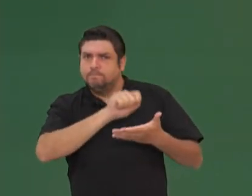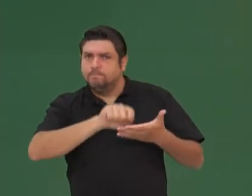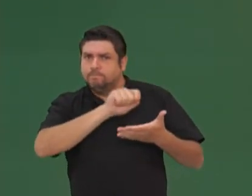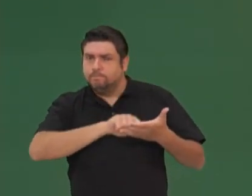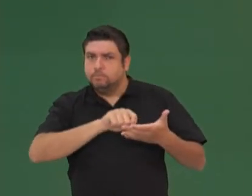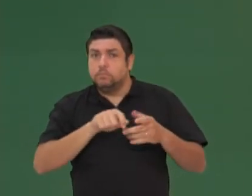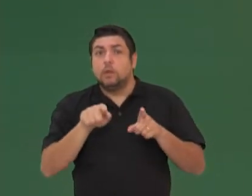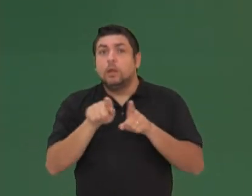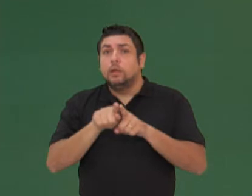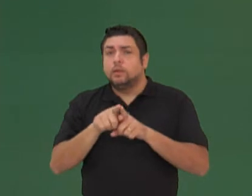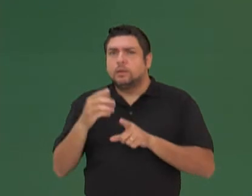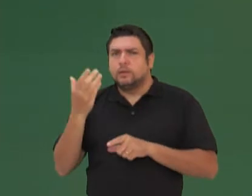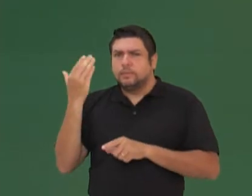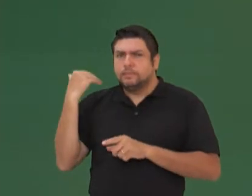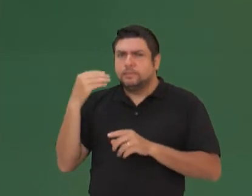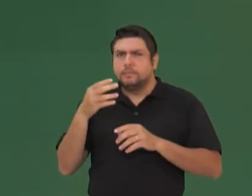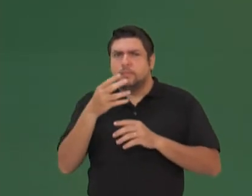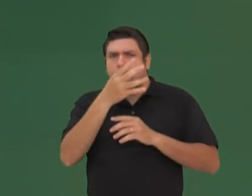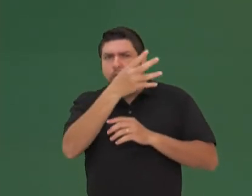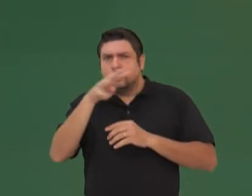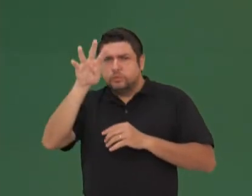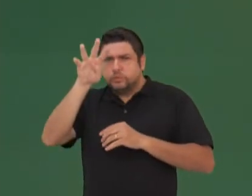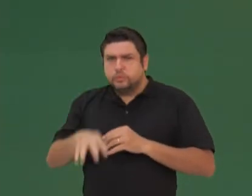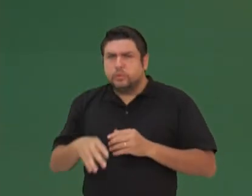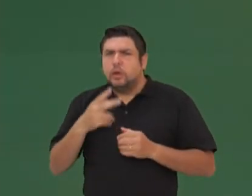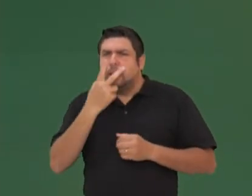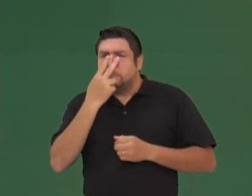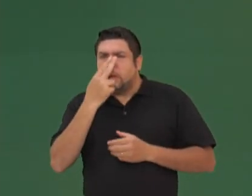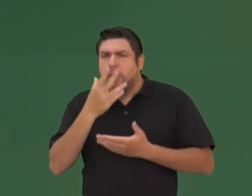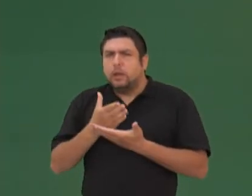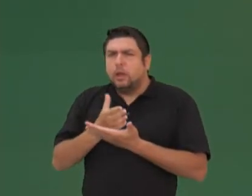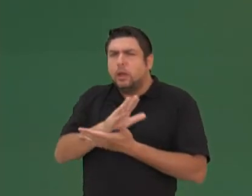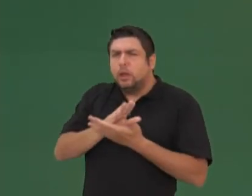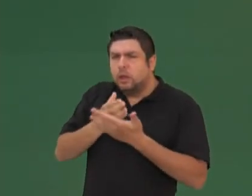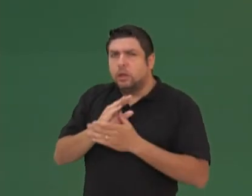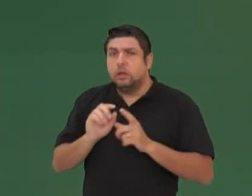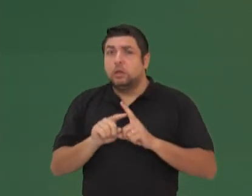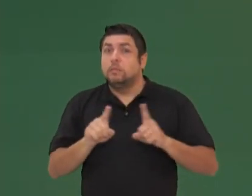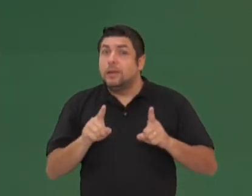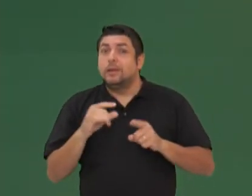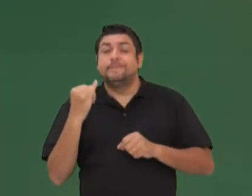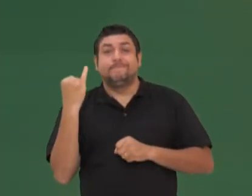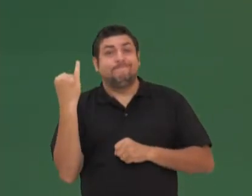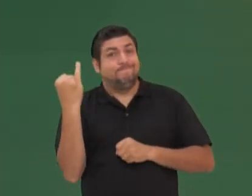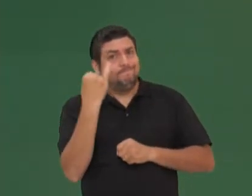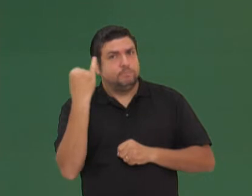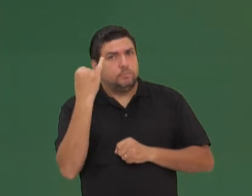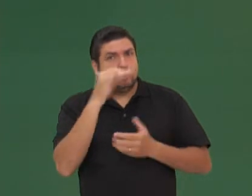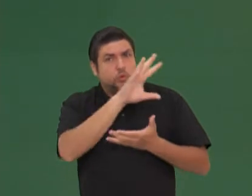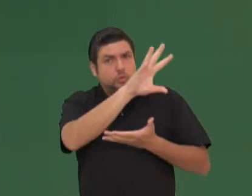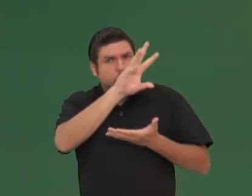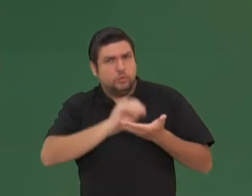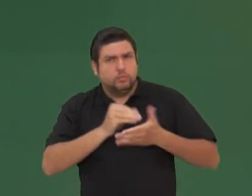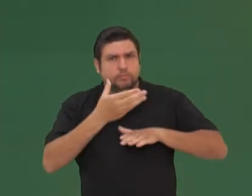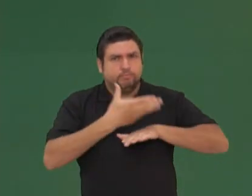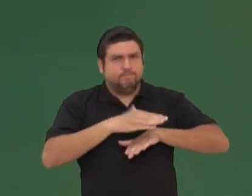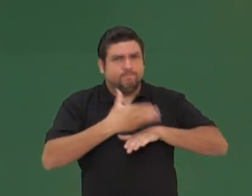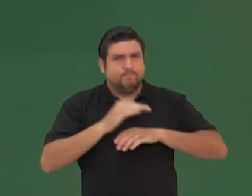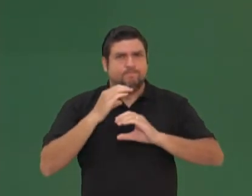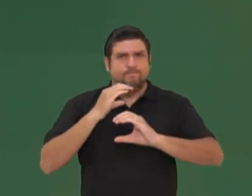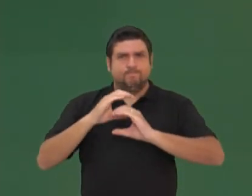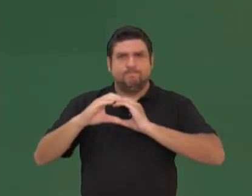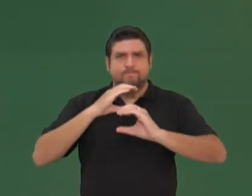aparentemente são chatas, mas são essenciais para nós estruturarmos a nossa comunicação oral e escrita. Perfeito?